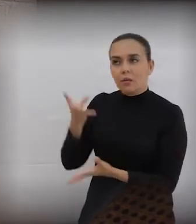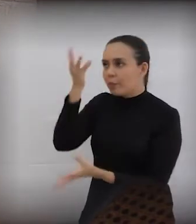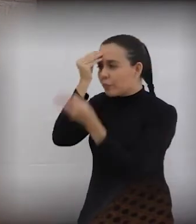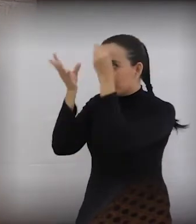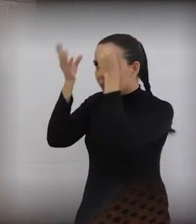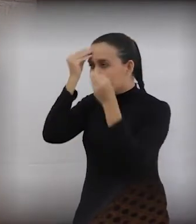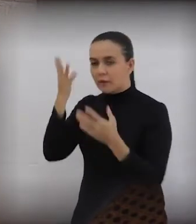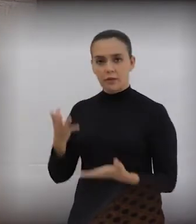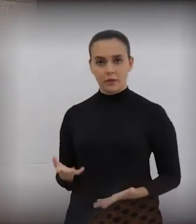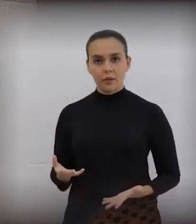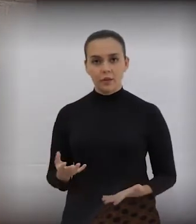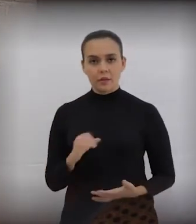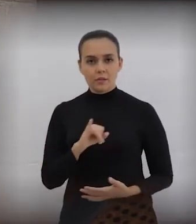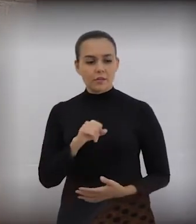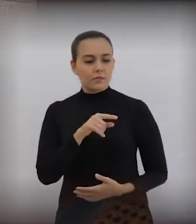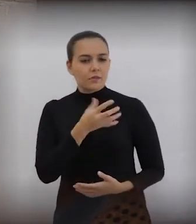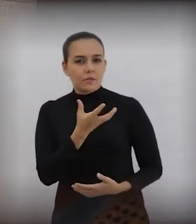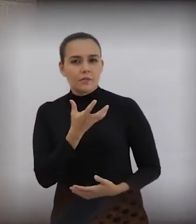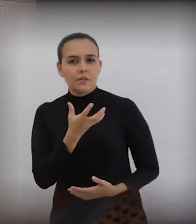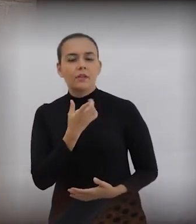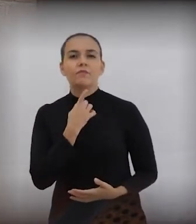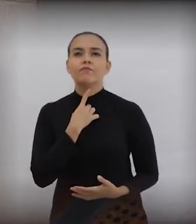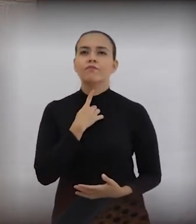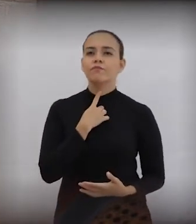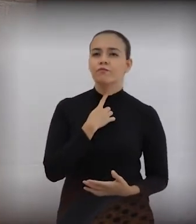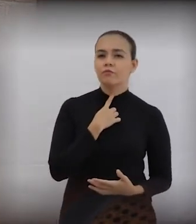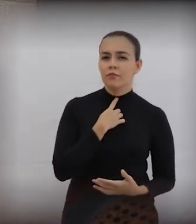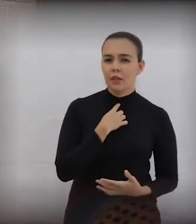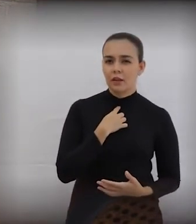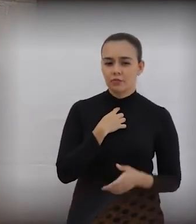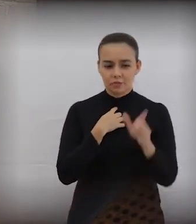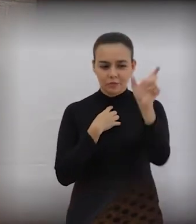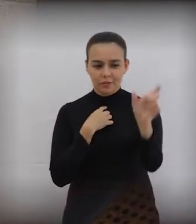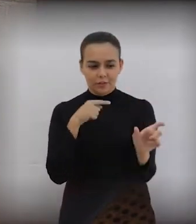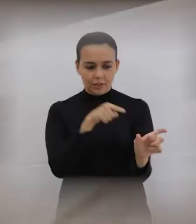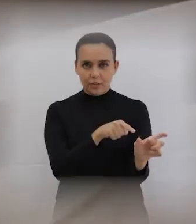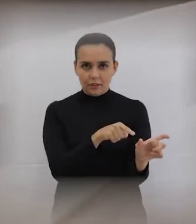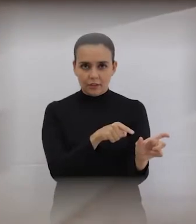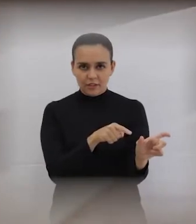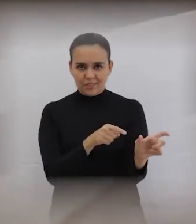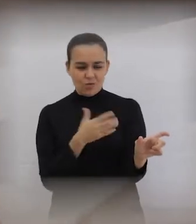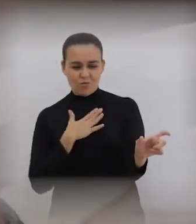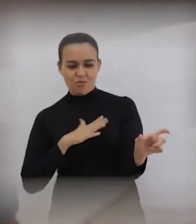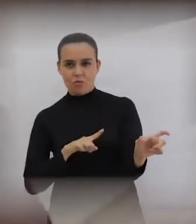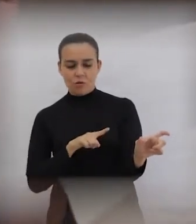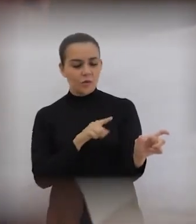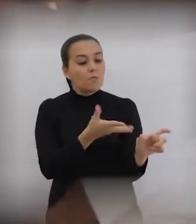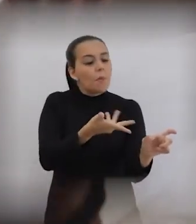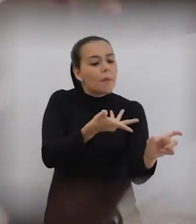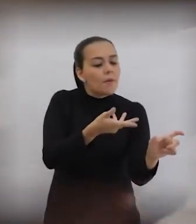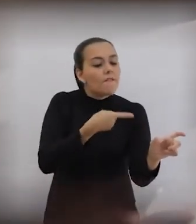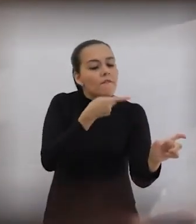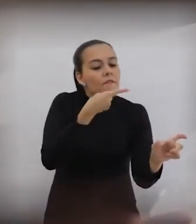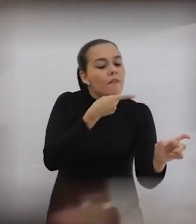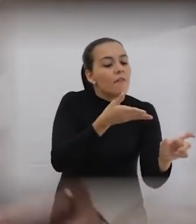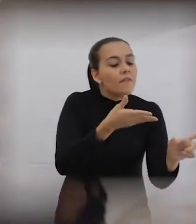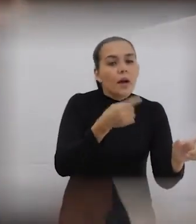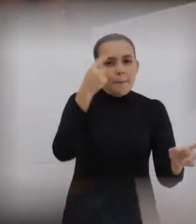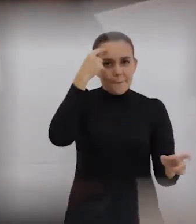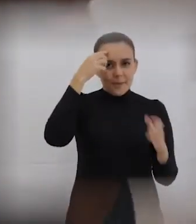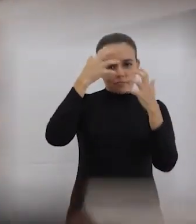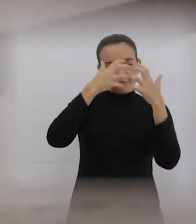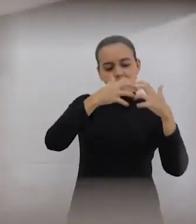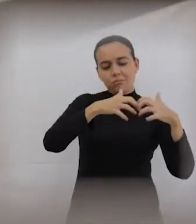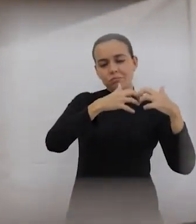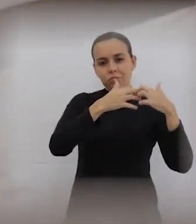quiser que o seu inimigo perca o pé, você força o cara a acelerar. Quando a pessoa não tem tempo de pensar, seja